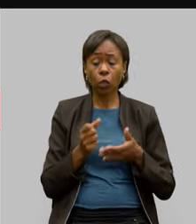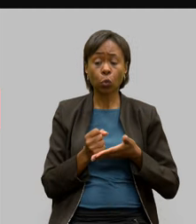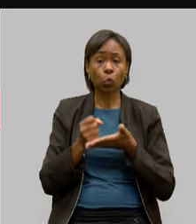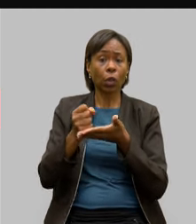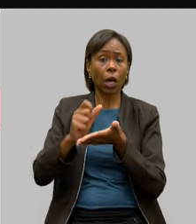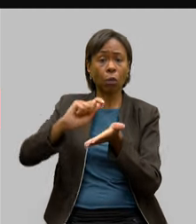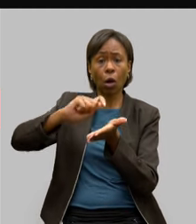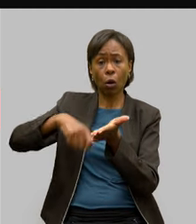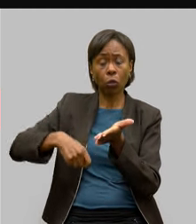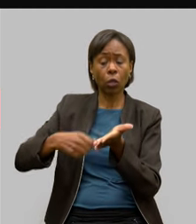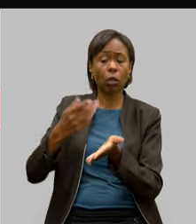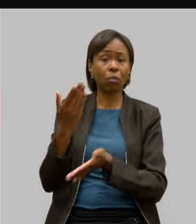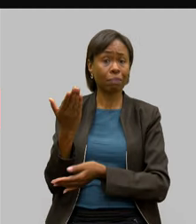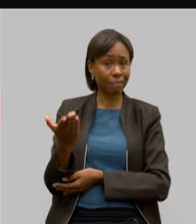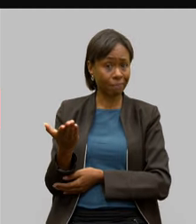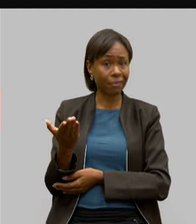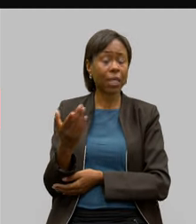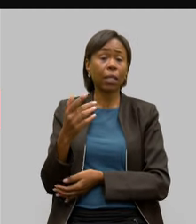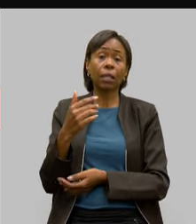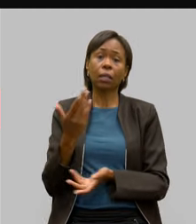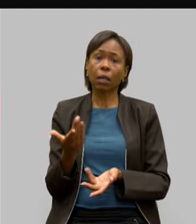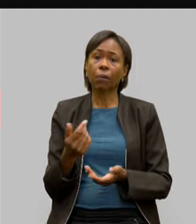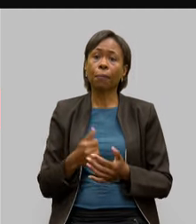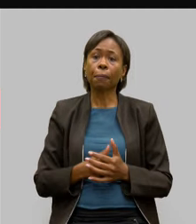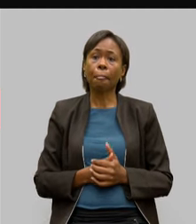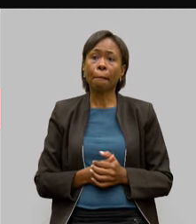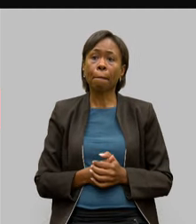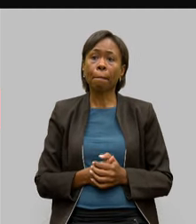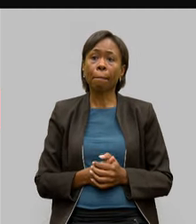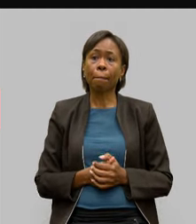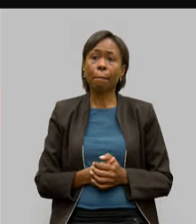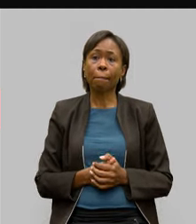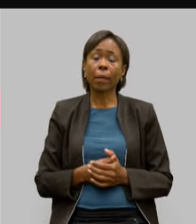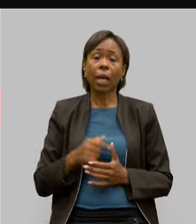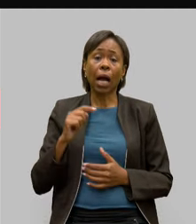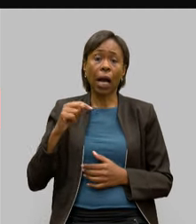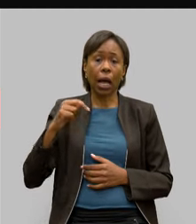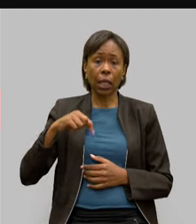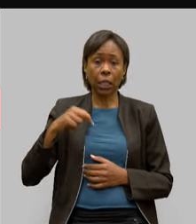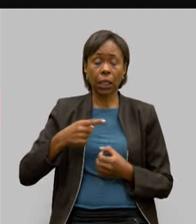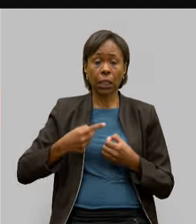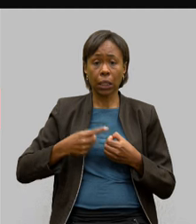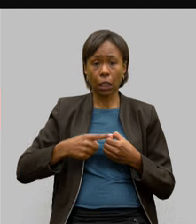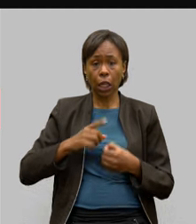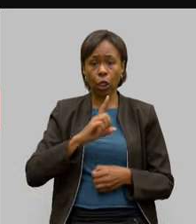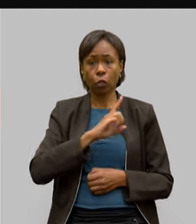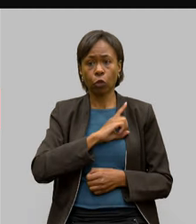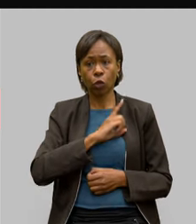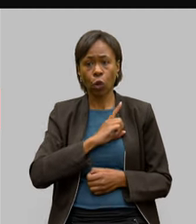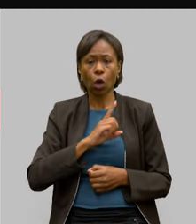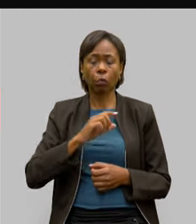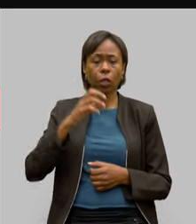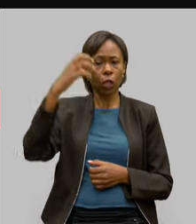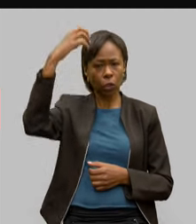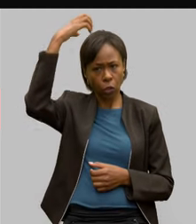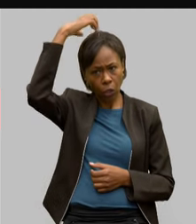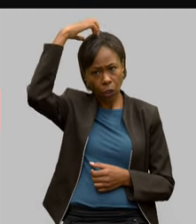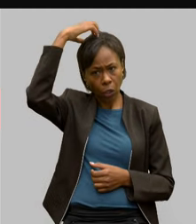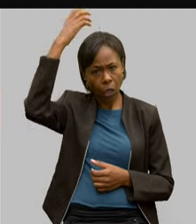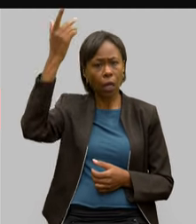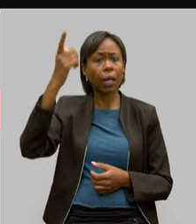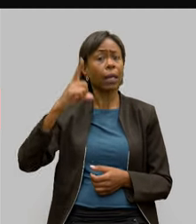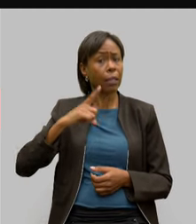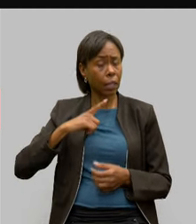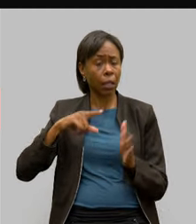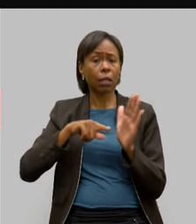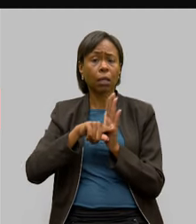então assim aqui no fcj aqui no São João Del Rei aqui em Divinópolis né a gente tem feito essas pesquisas né E o